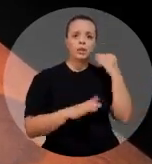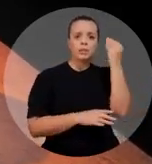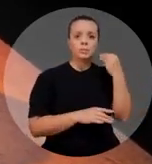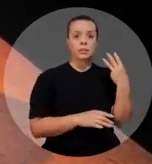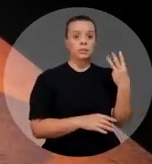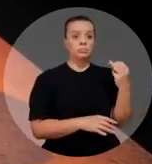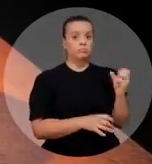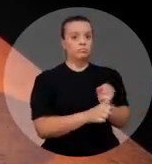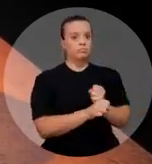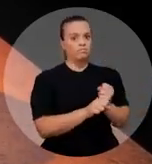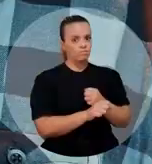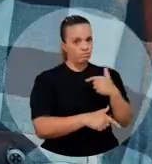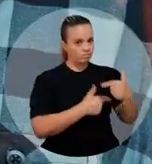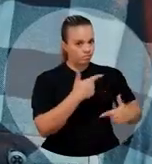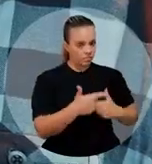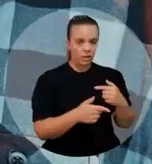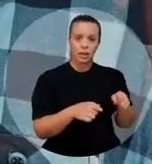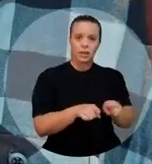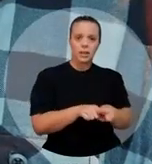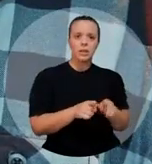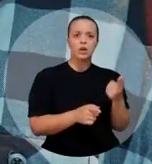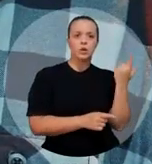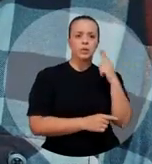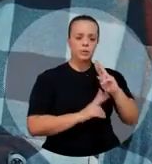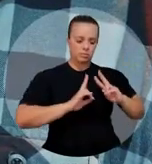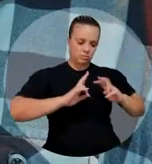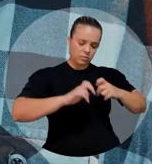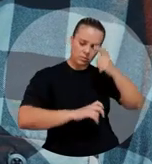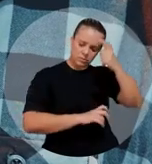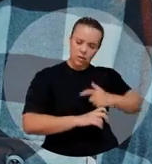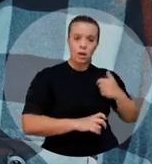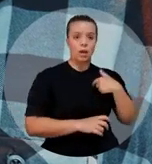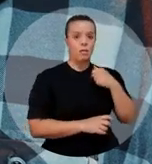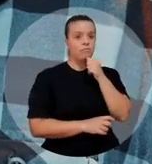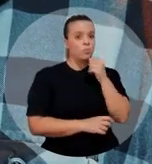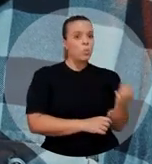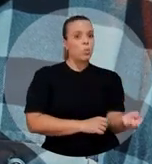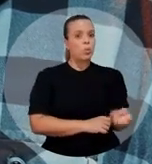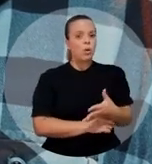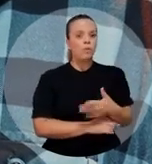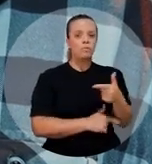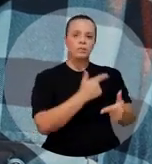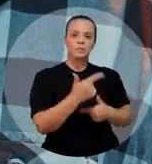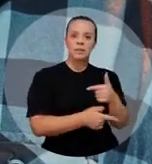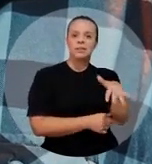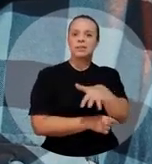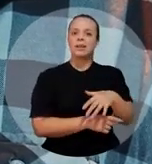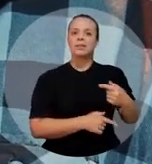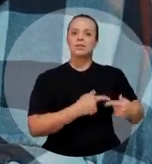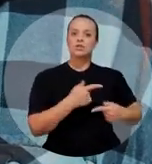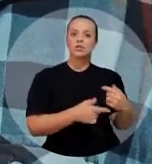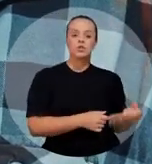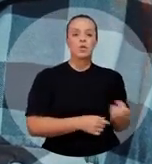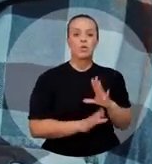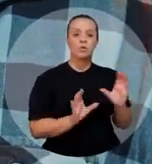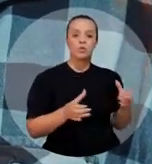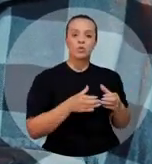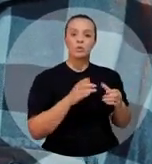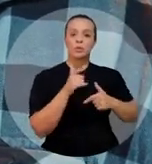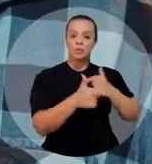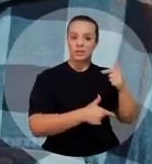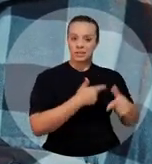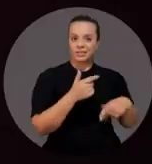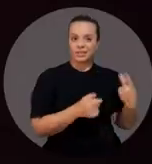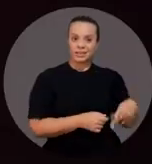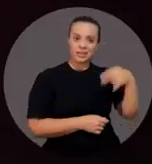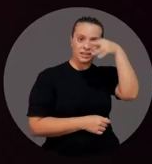30 anos de carreira. Ter esse reconhecimento, sendo um novo realizador, sendo dessa nova geração de galera que